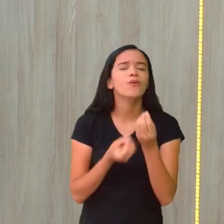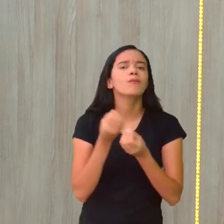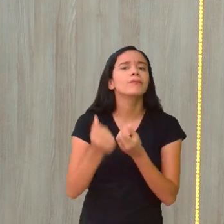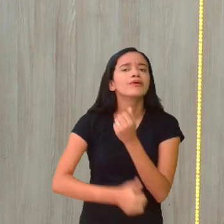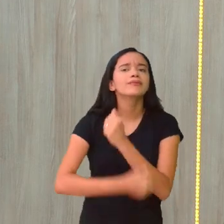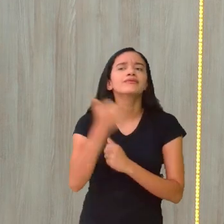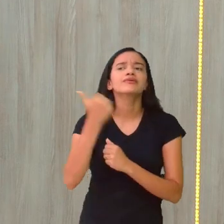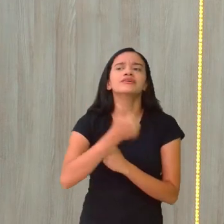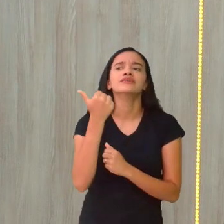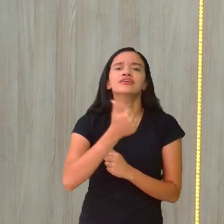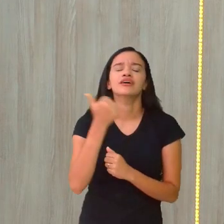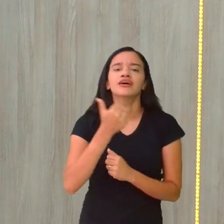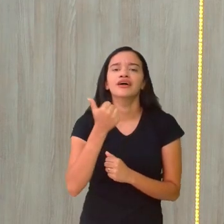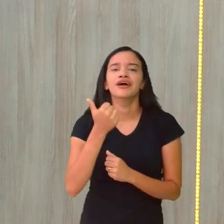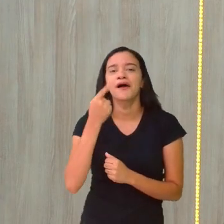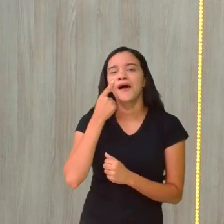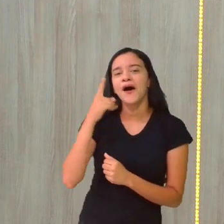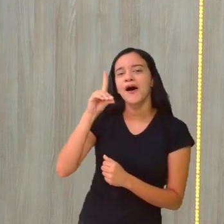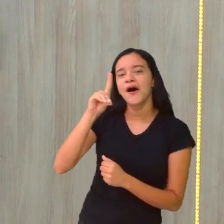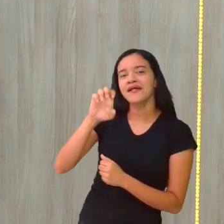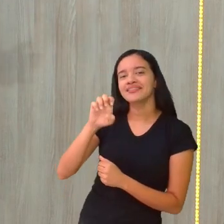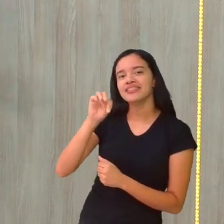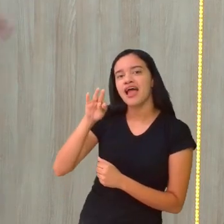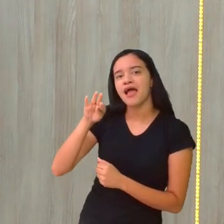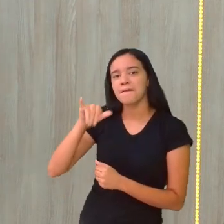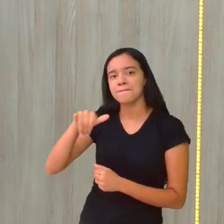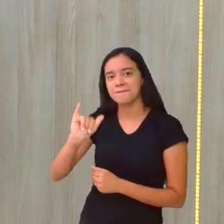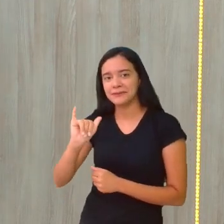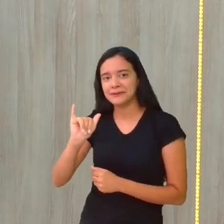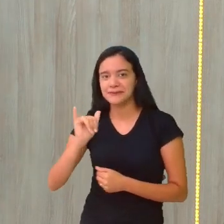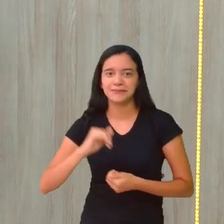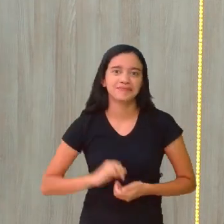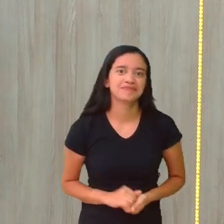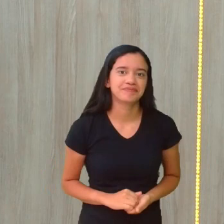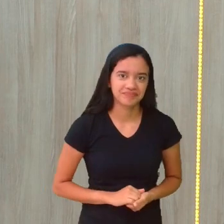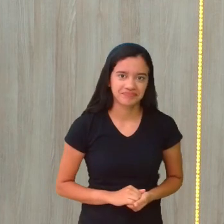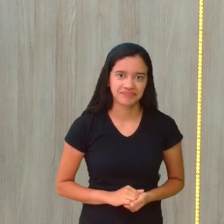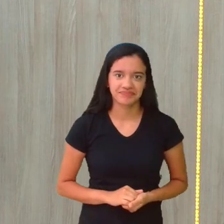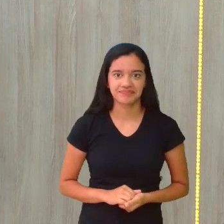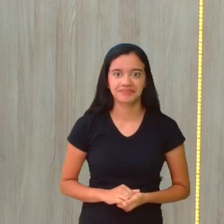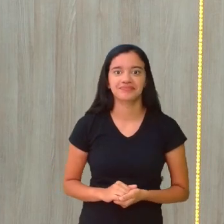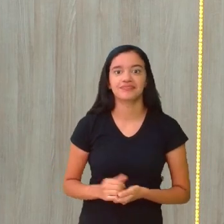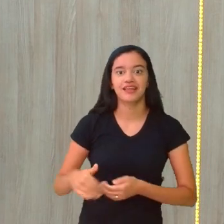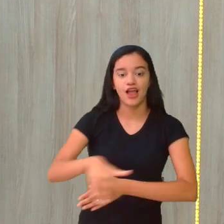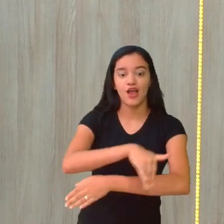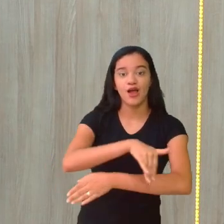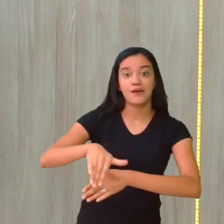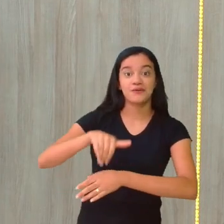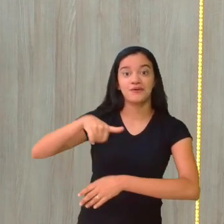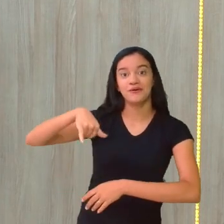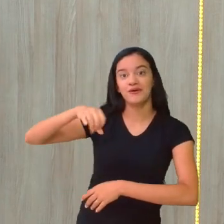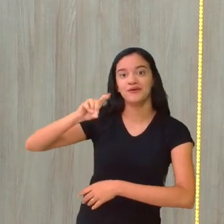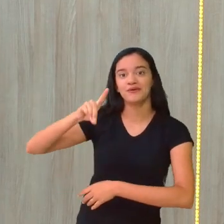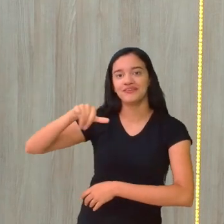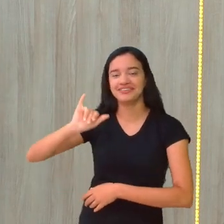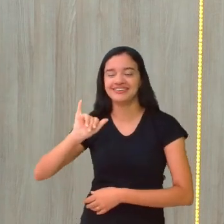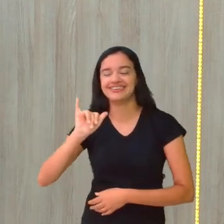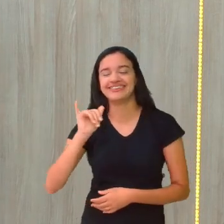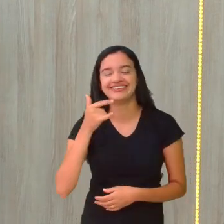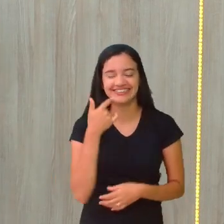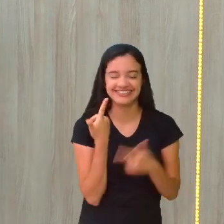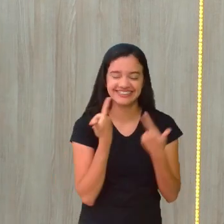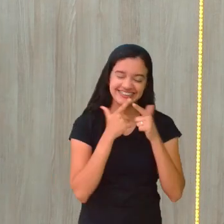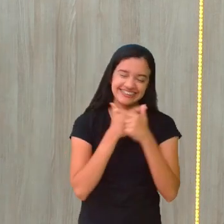primeiro skate criado? Foi aquele do derby. Aquele do derby. Pronto, um rolezinho no derby. O rolê do derby. Pronto.